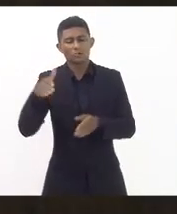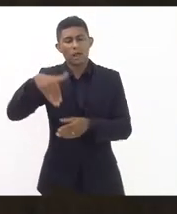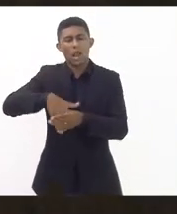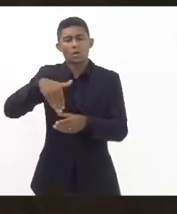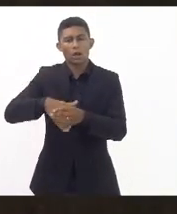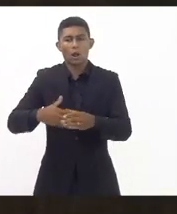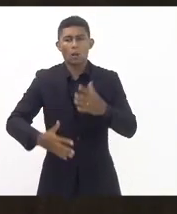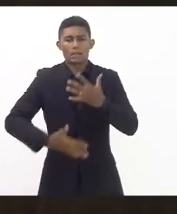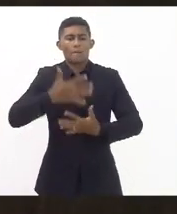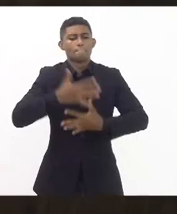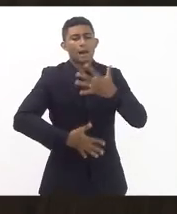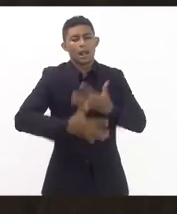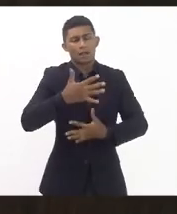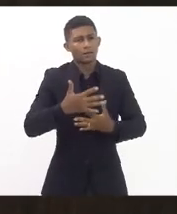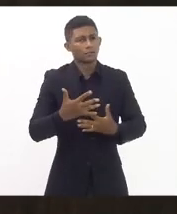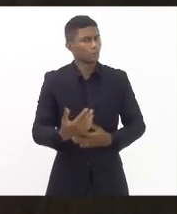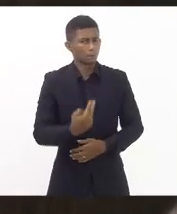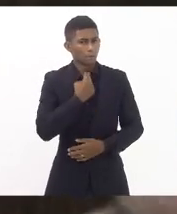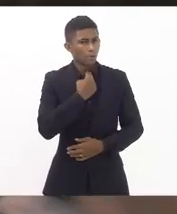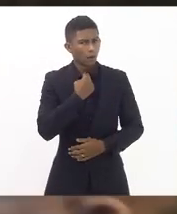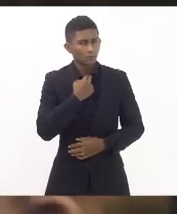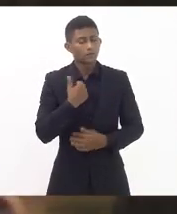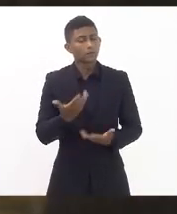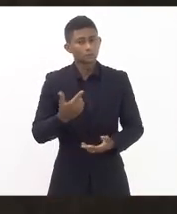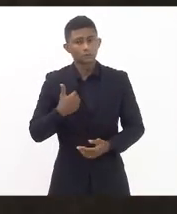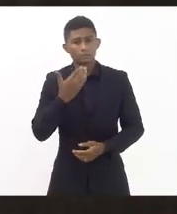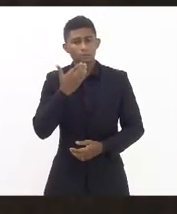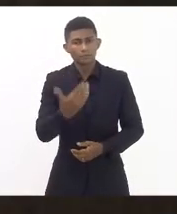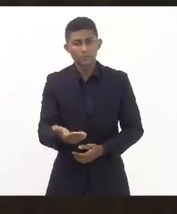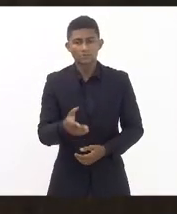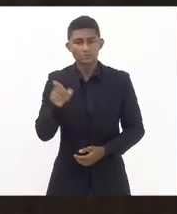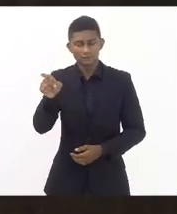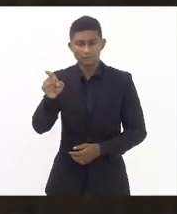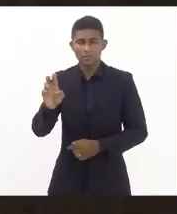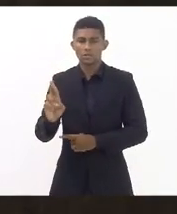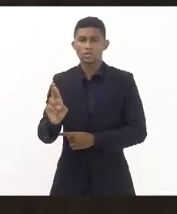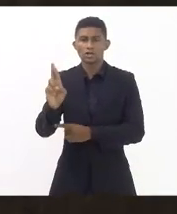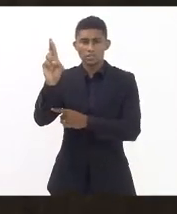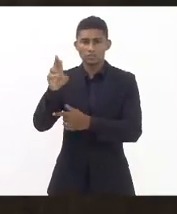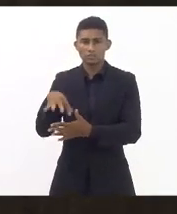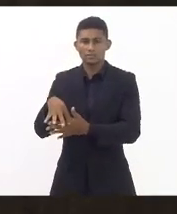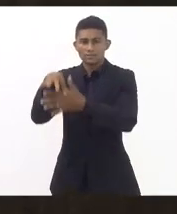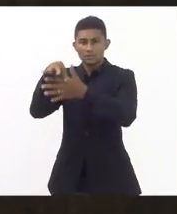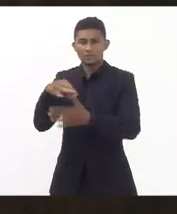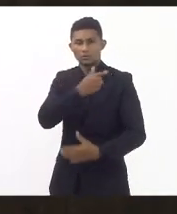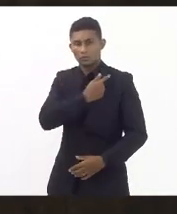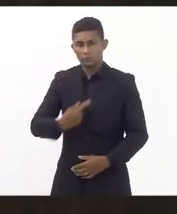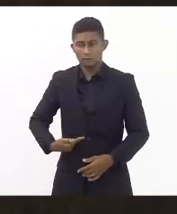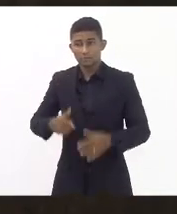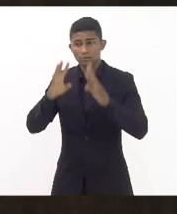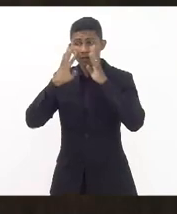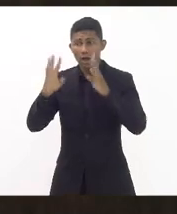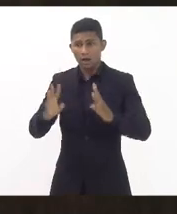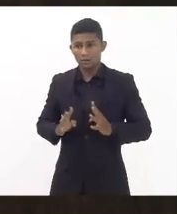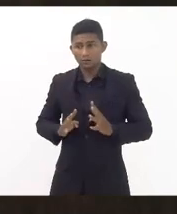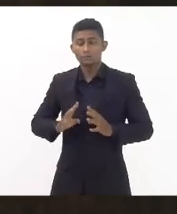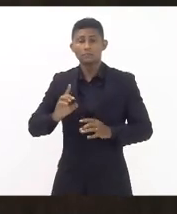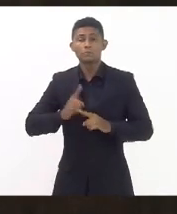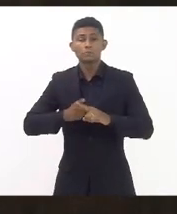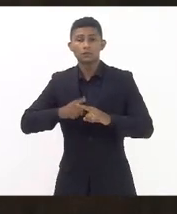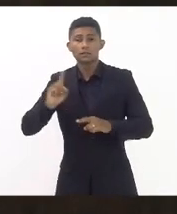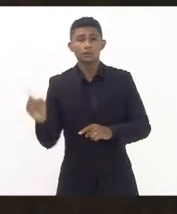eu queria pedir a atenção do líder do governo para que leve a nossa preocupação para